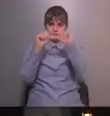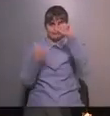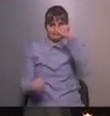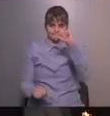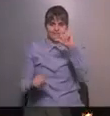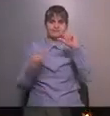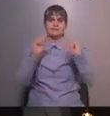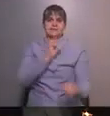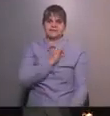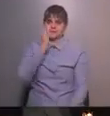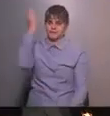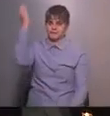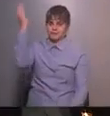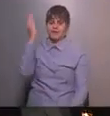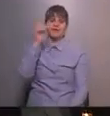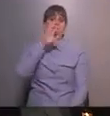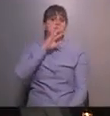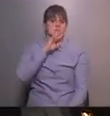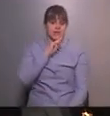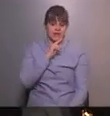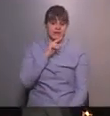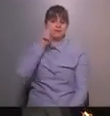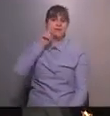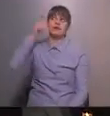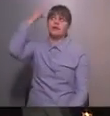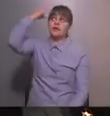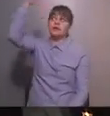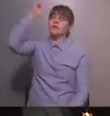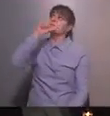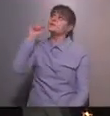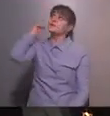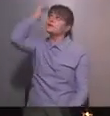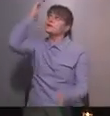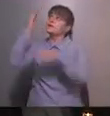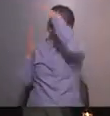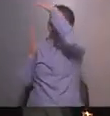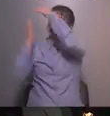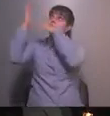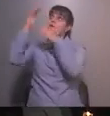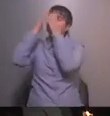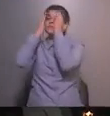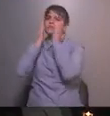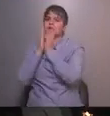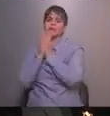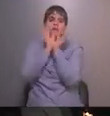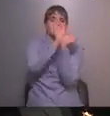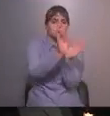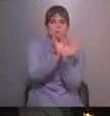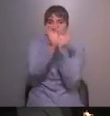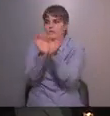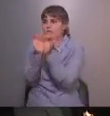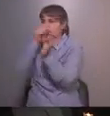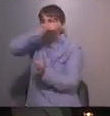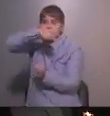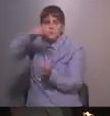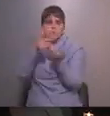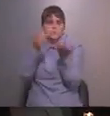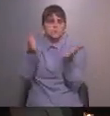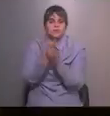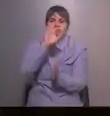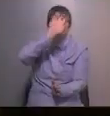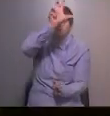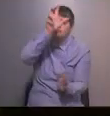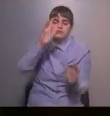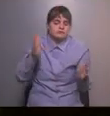Como mãe e rainha do céu, Maria ama e cuida de todos, qualquer que seja o seu país de origem ou